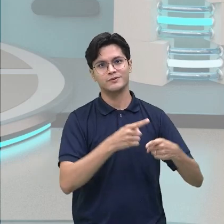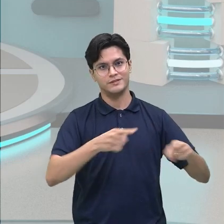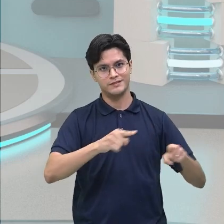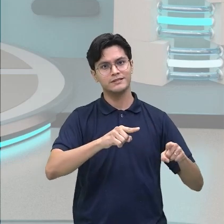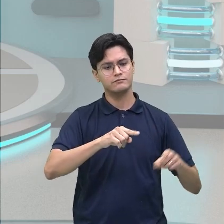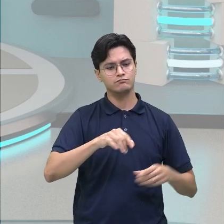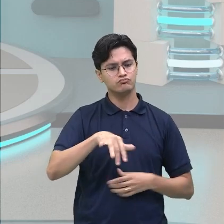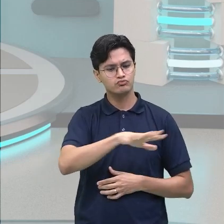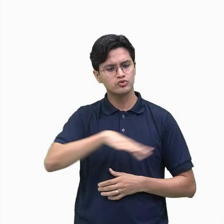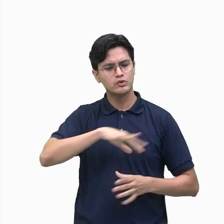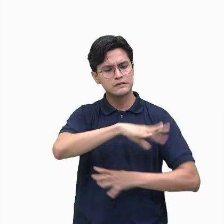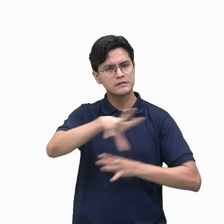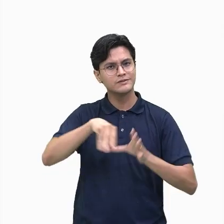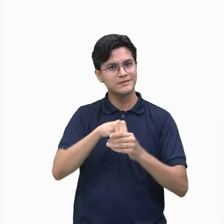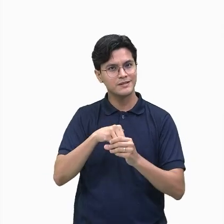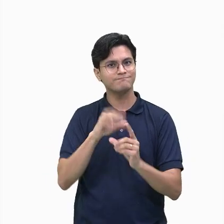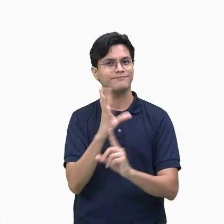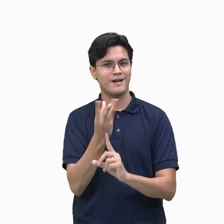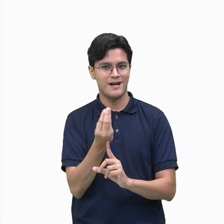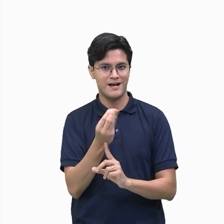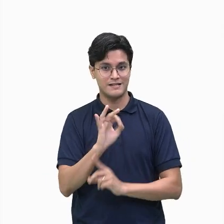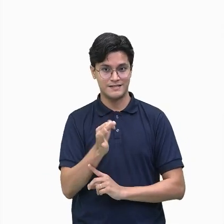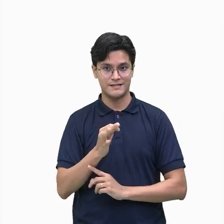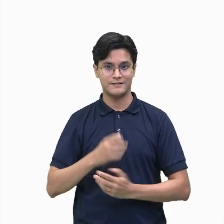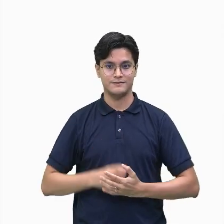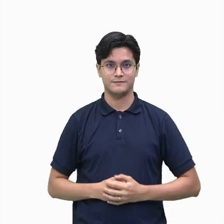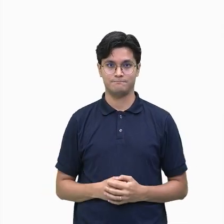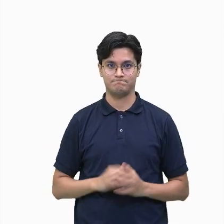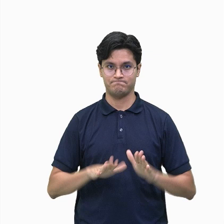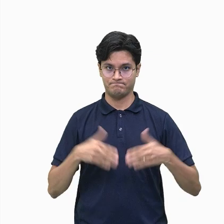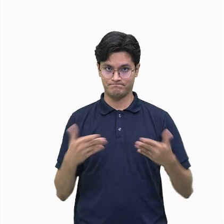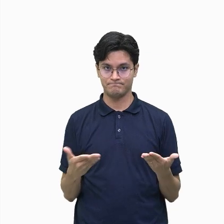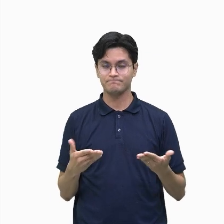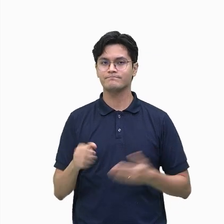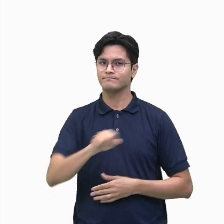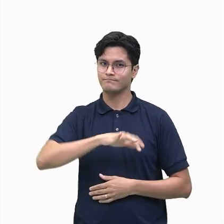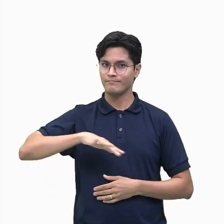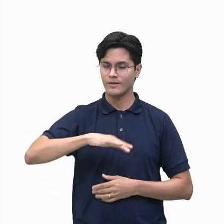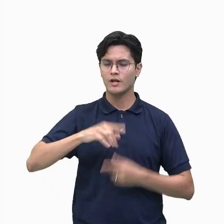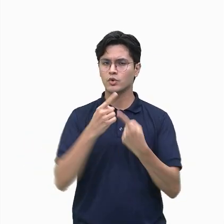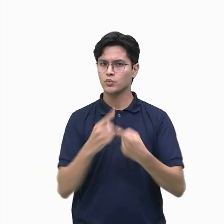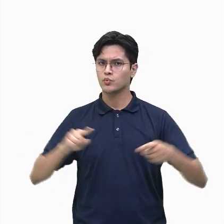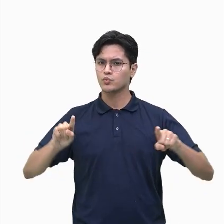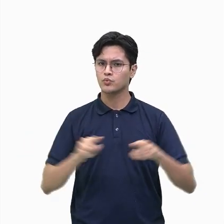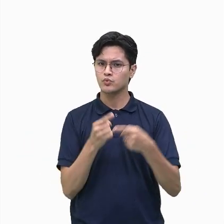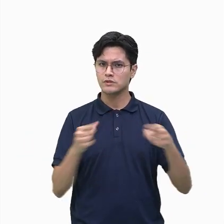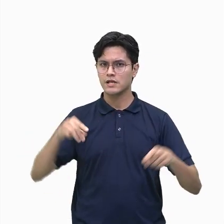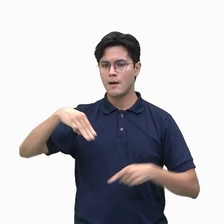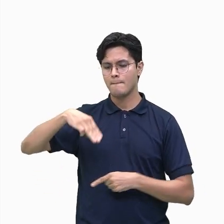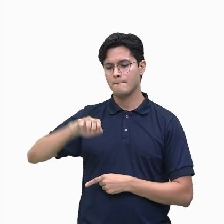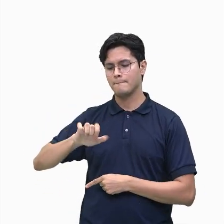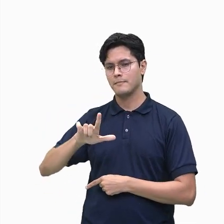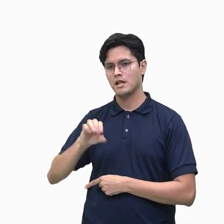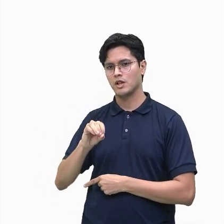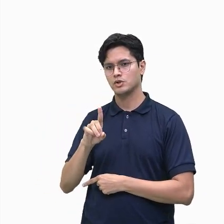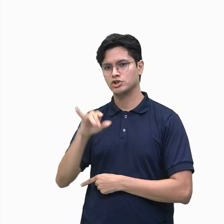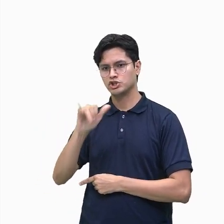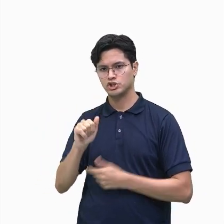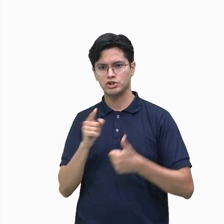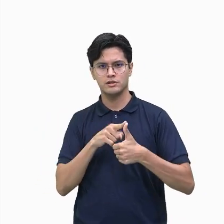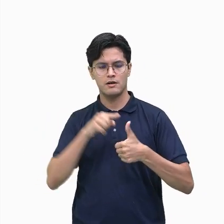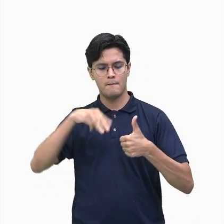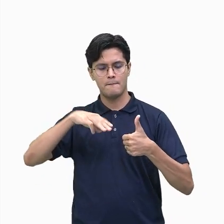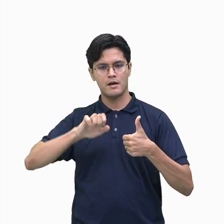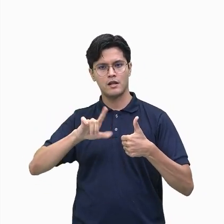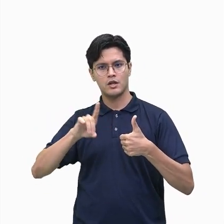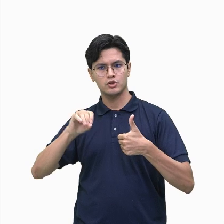a música. Vamos ver? Então, na música, melodia. O que seria a melodia?